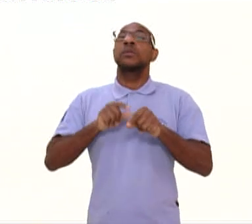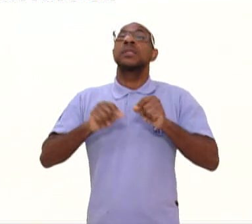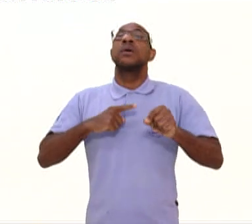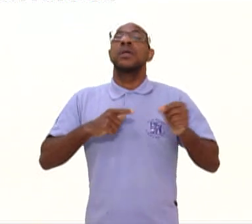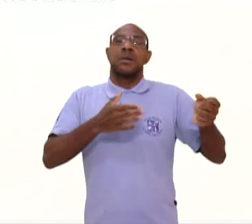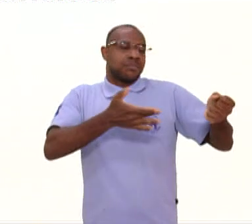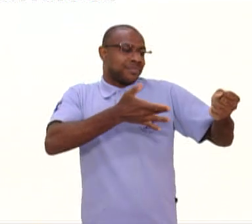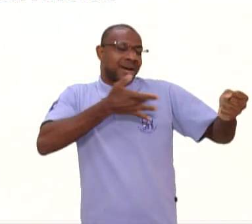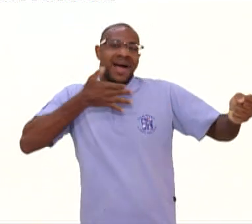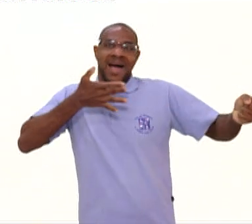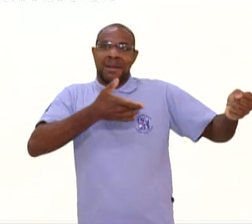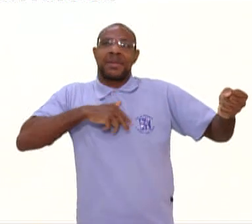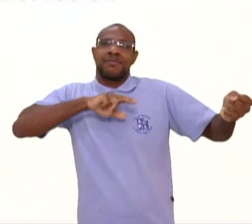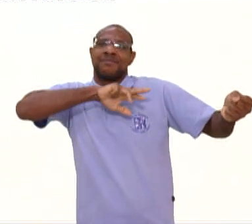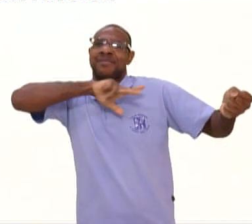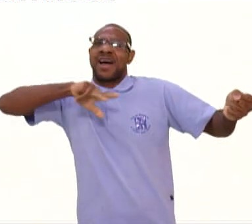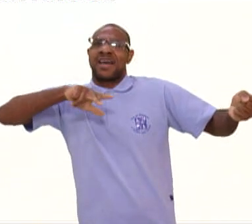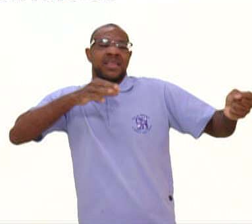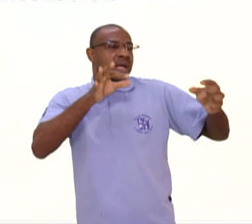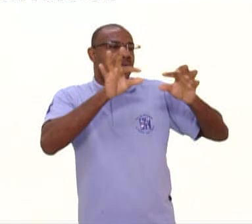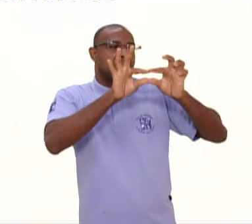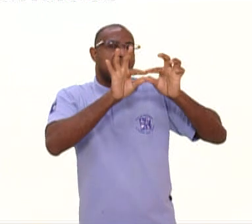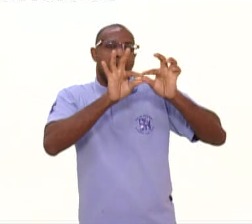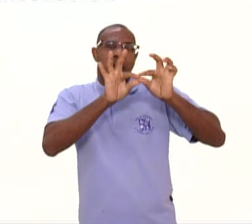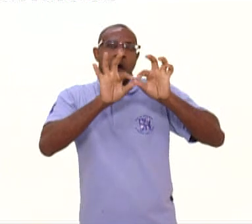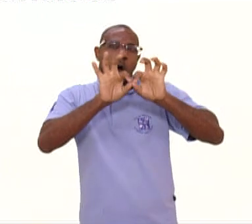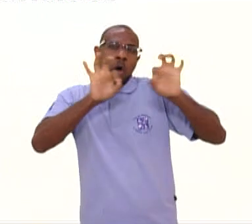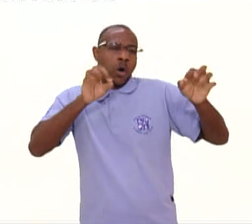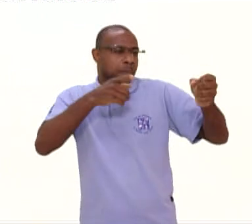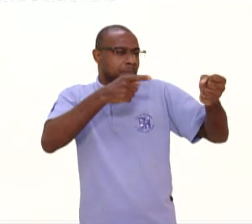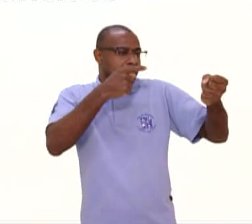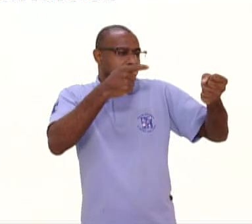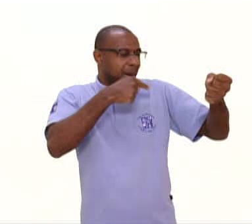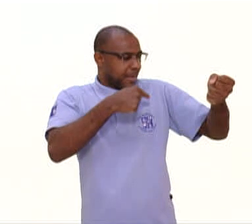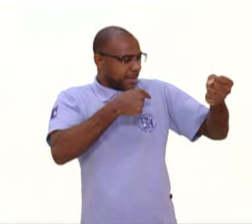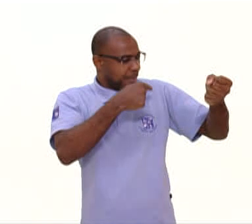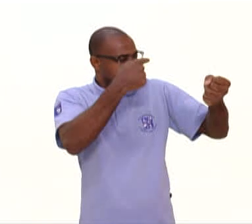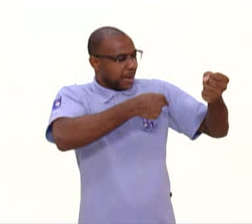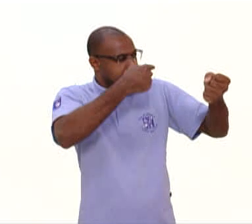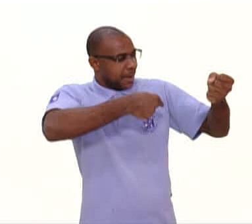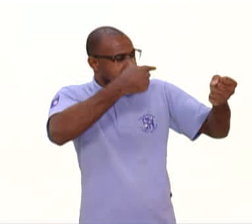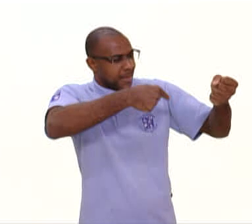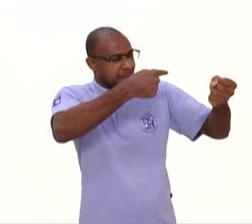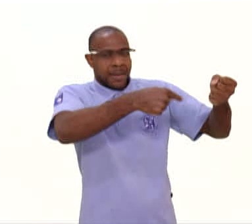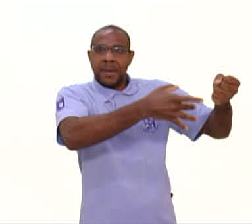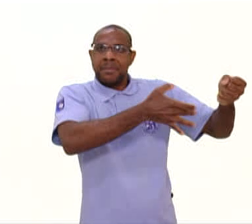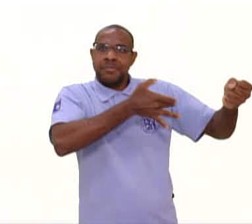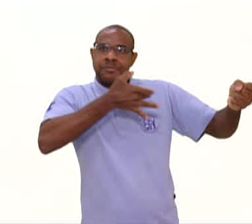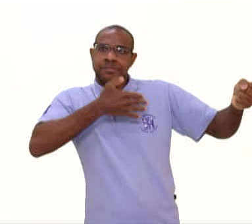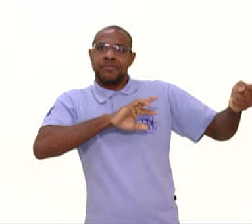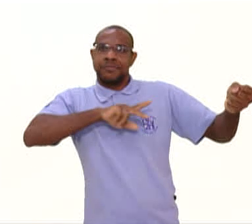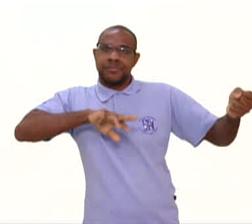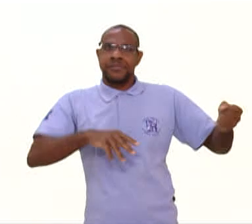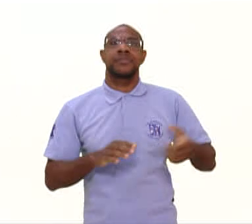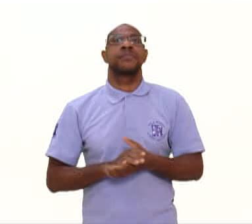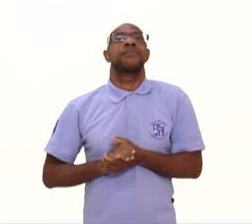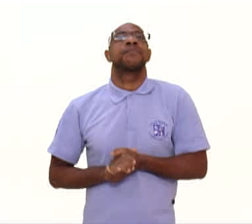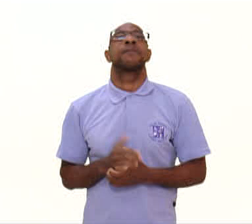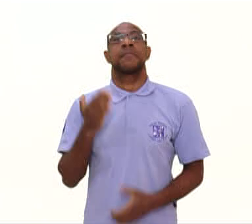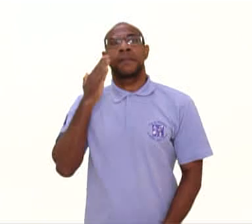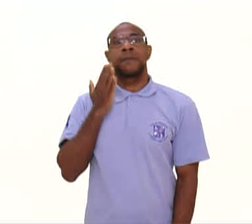diversas cordas com comprimentos diferentes, ok? Então, vamos à sequência aqui, me acompanha na nossa próxima tela. Então, vamos pegar